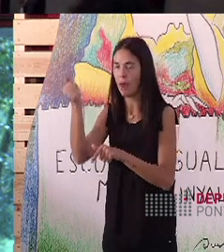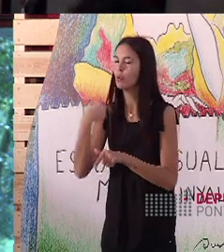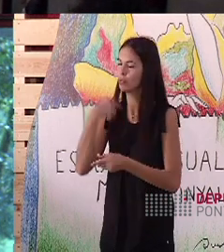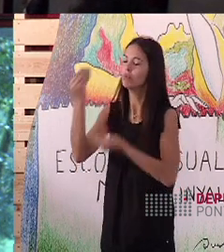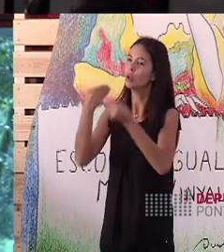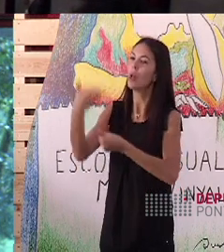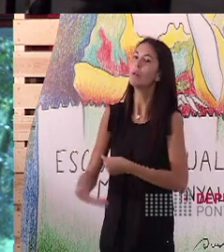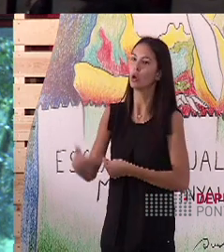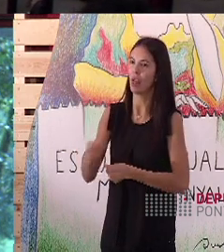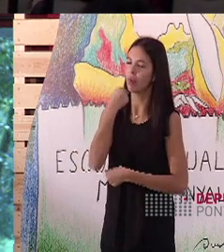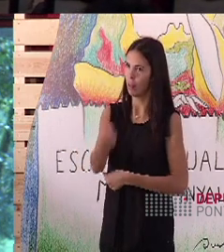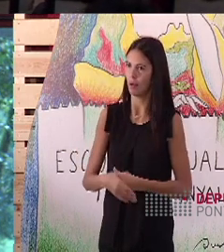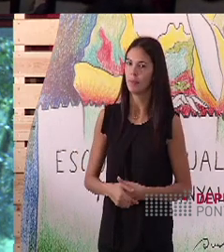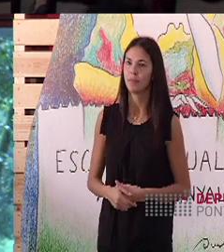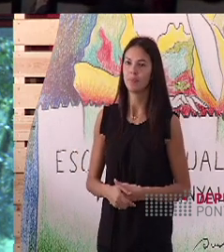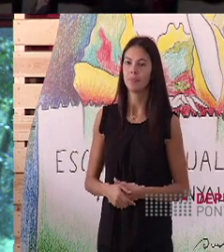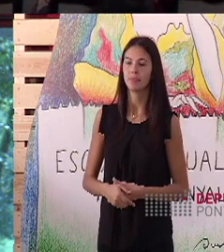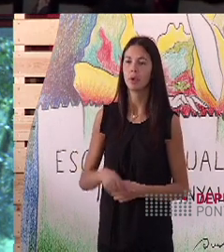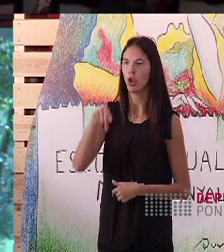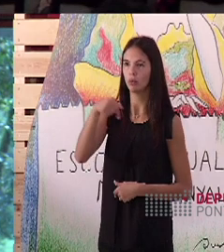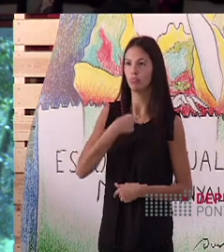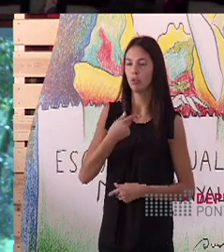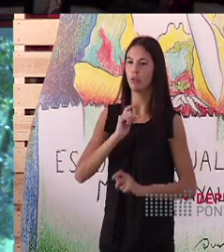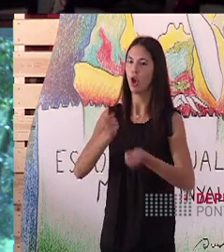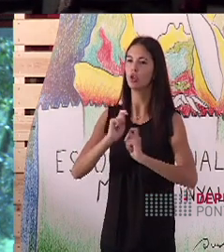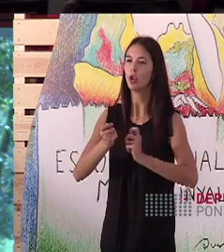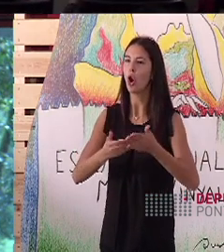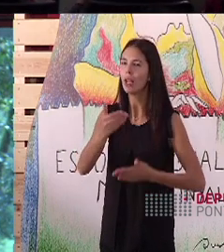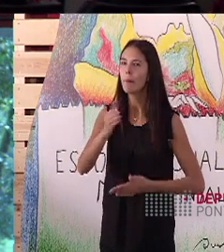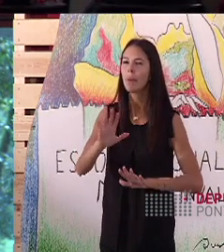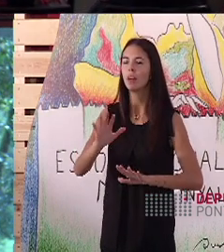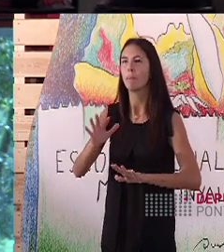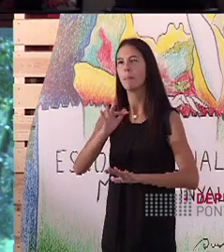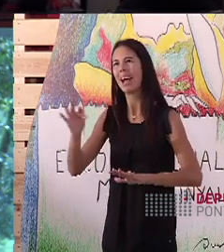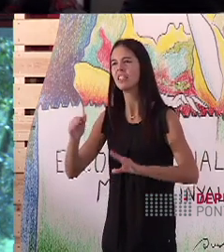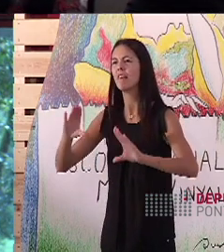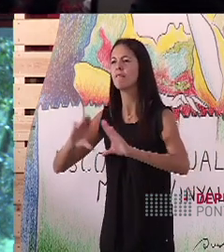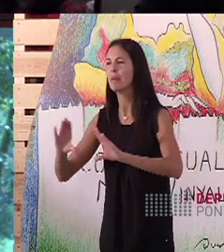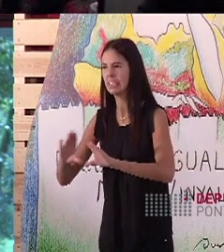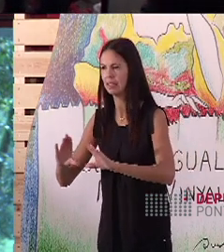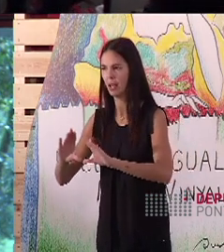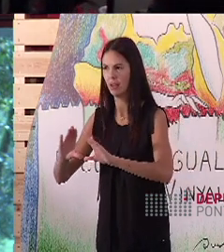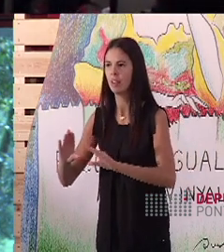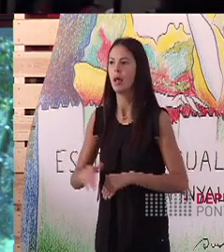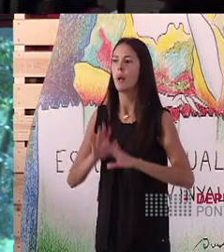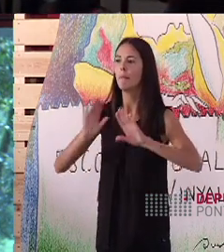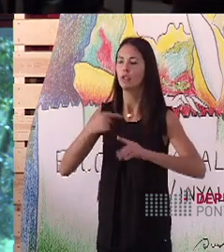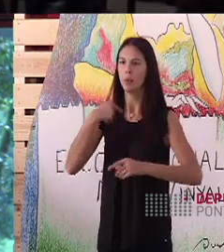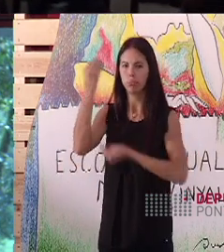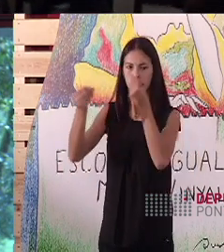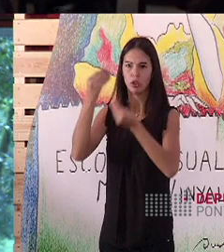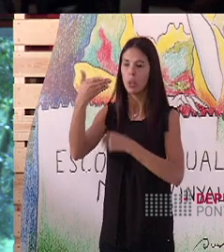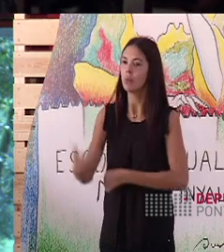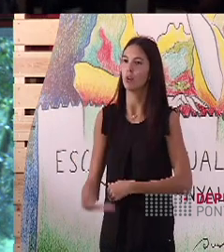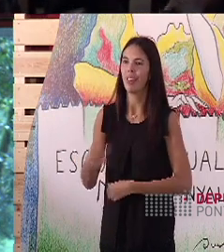é importante decilas. E eu son xornalista, pero ademais son feminista. E creo que é hora de que o